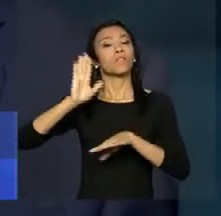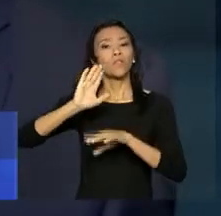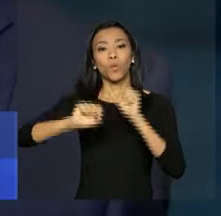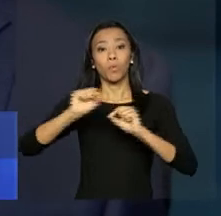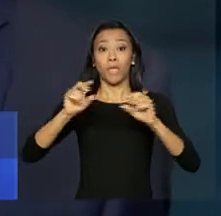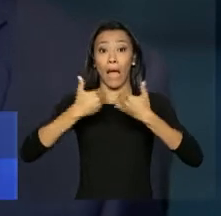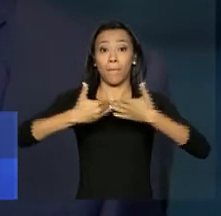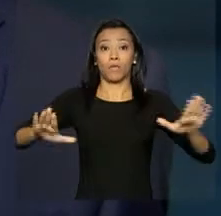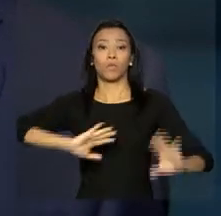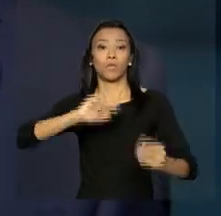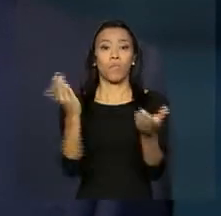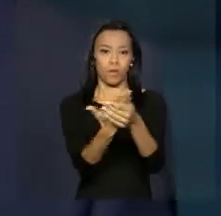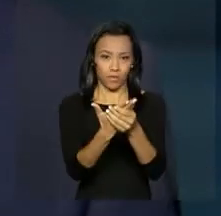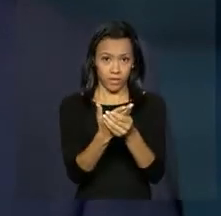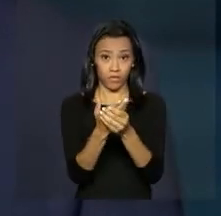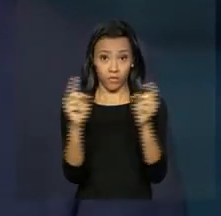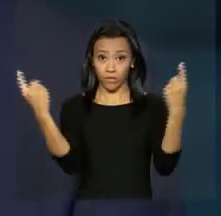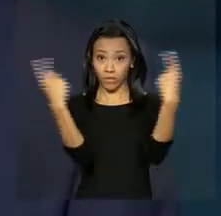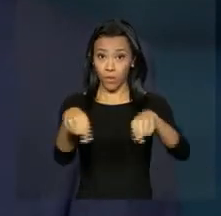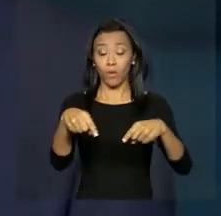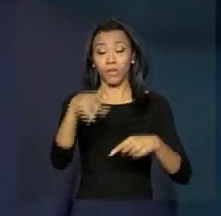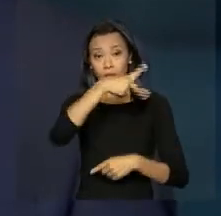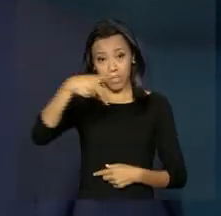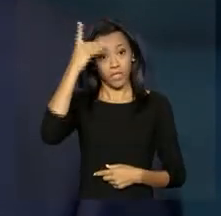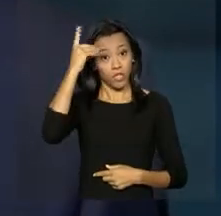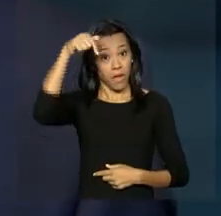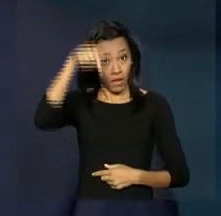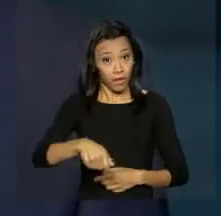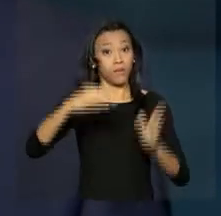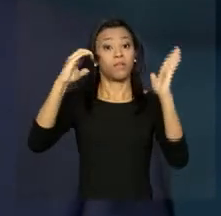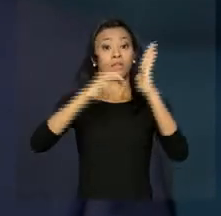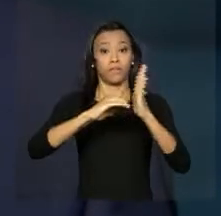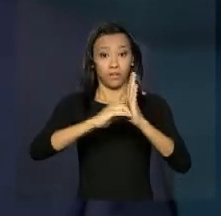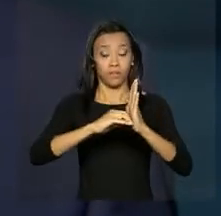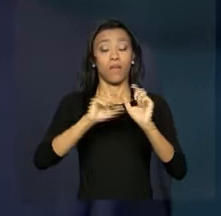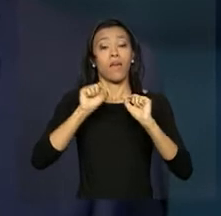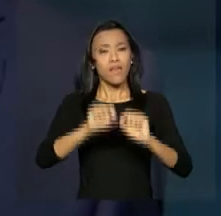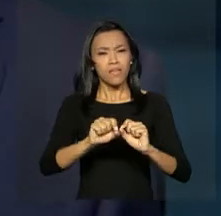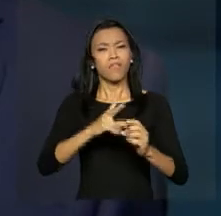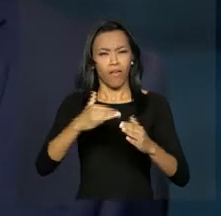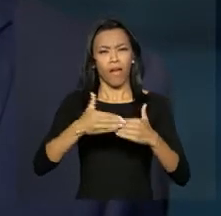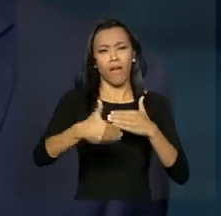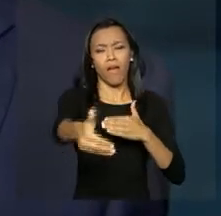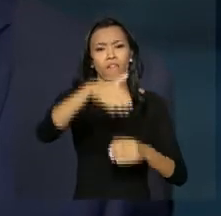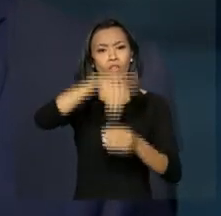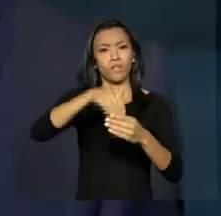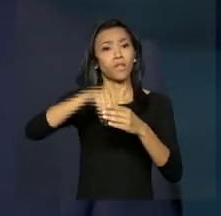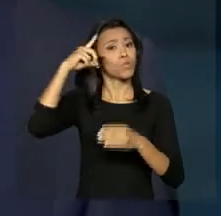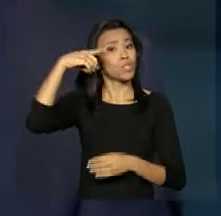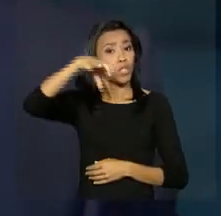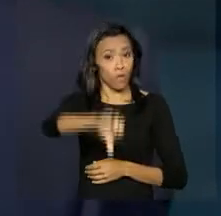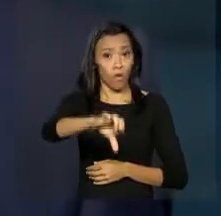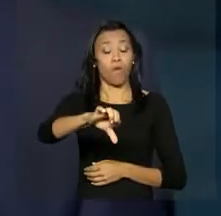da abertura do processo contra a presidenta Dilma Rousseff aqui no Senado Federal. Esse relatório deve ser votado na comissão no dia 9 e,